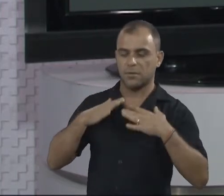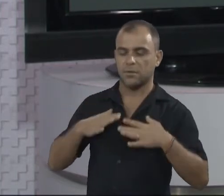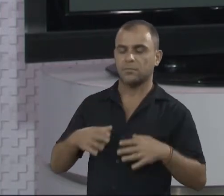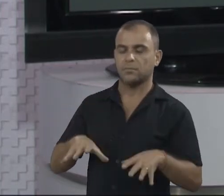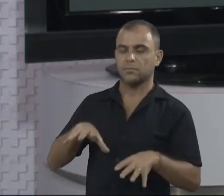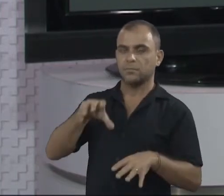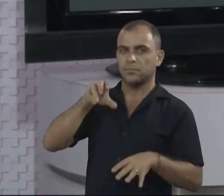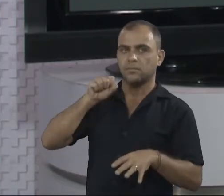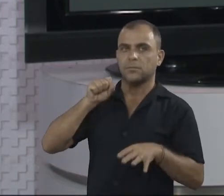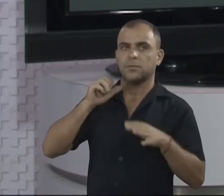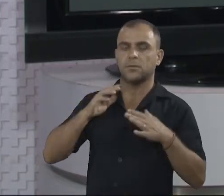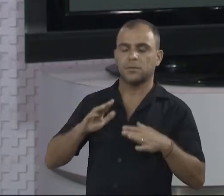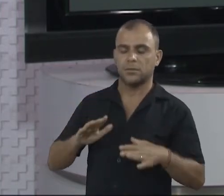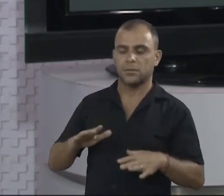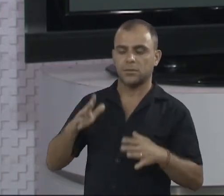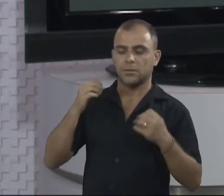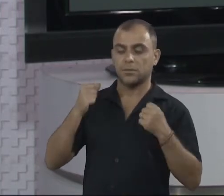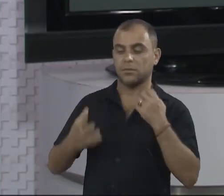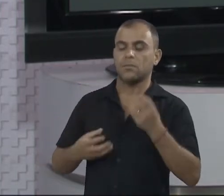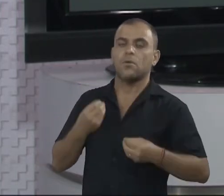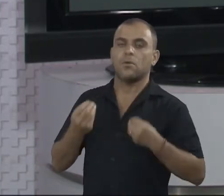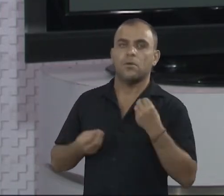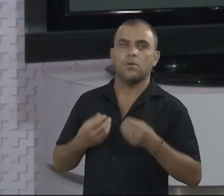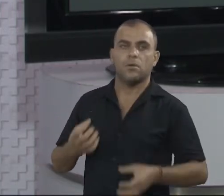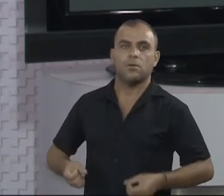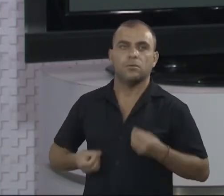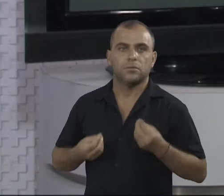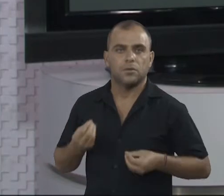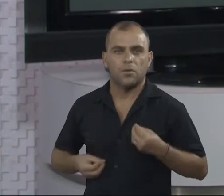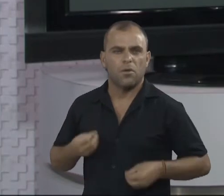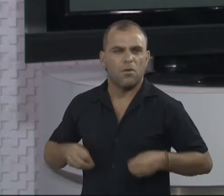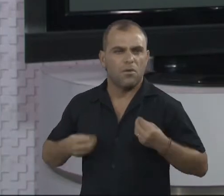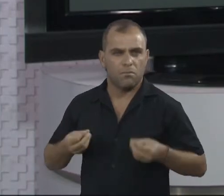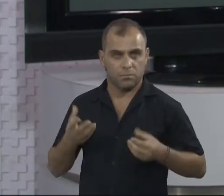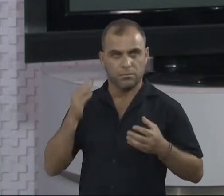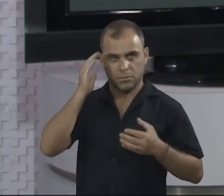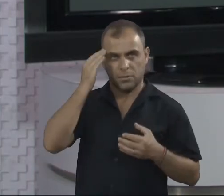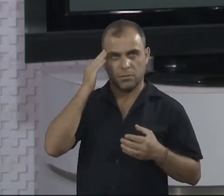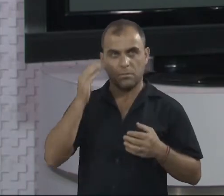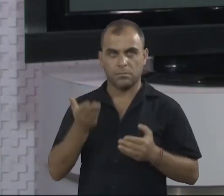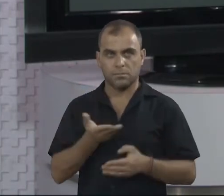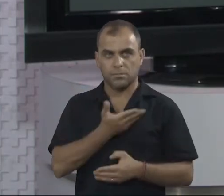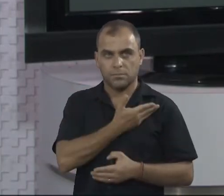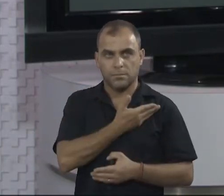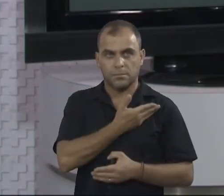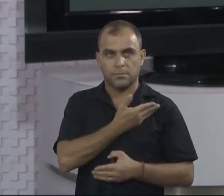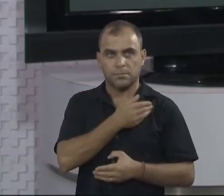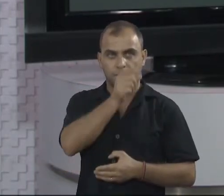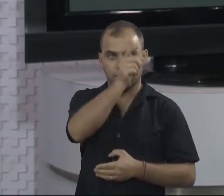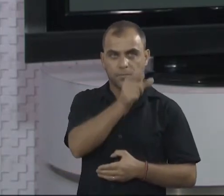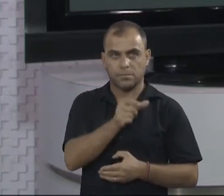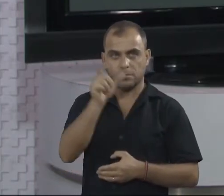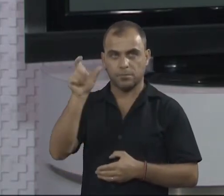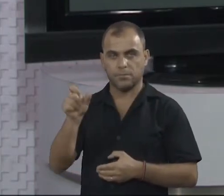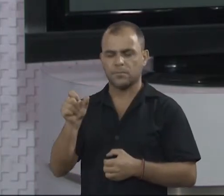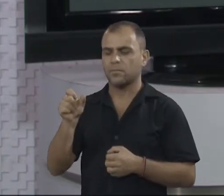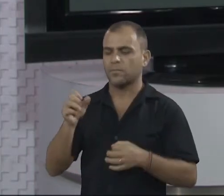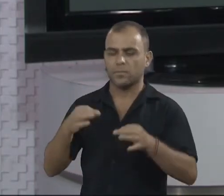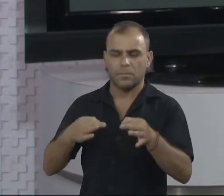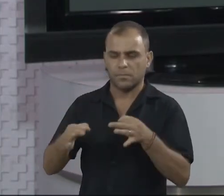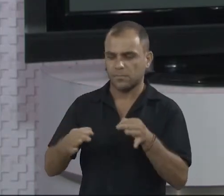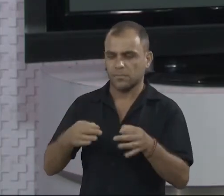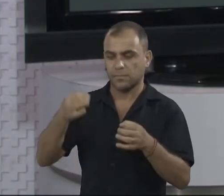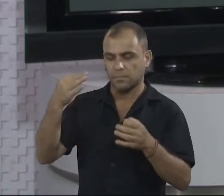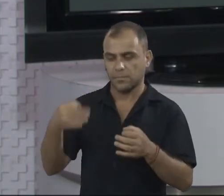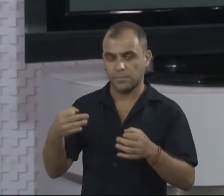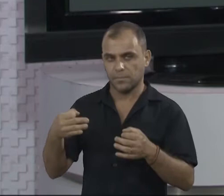respirar normal de novo, sem aquela euforia, né? Então, para vocês verem que o sistema nervoso, ele funciona perfeitamente.